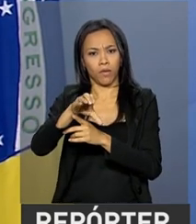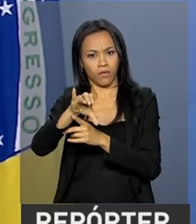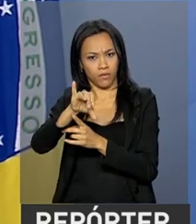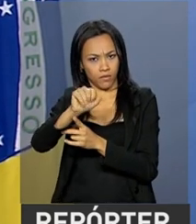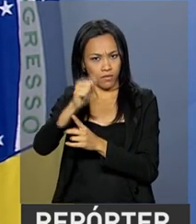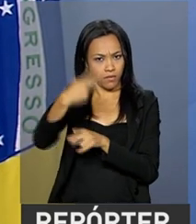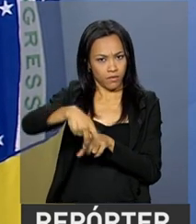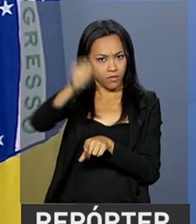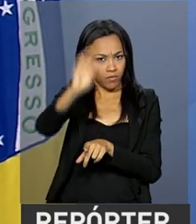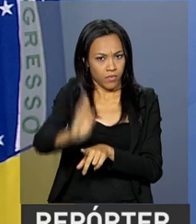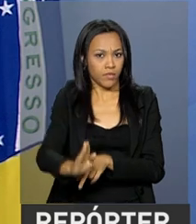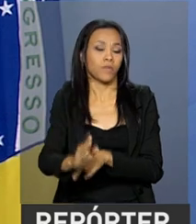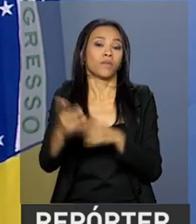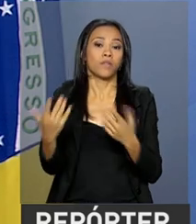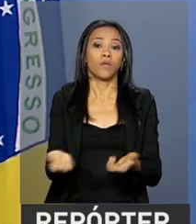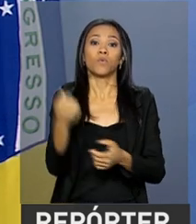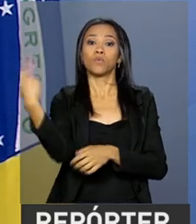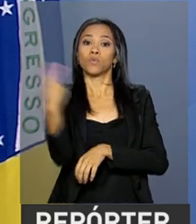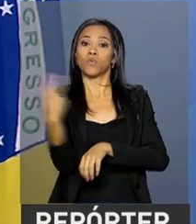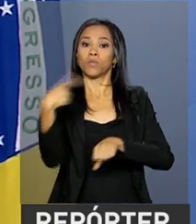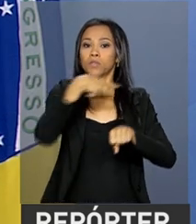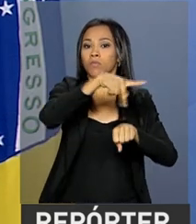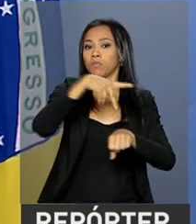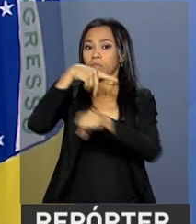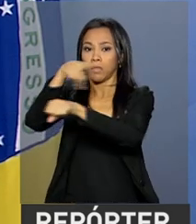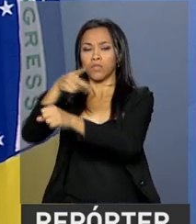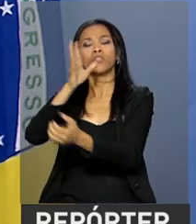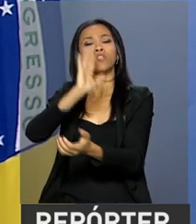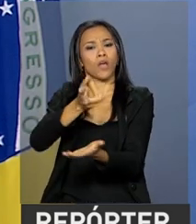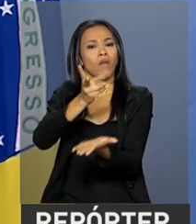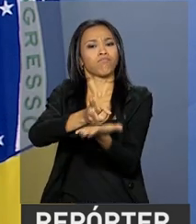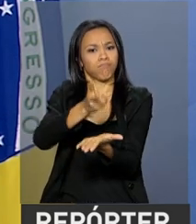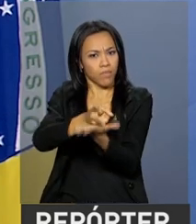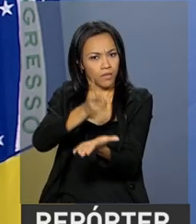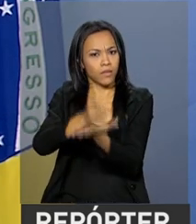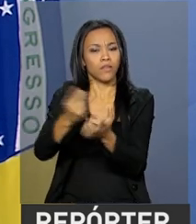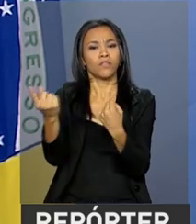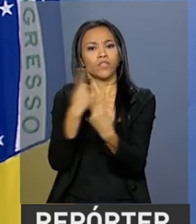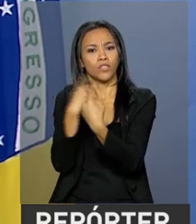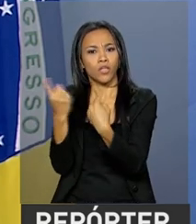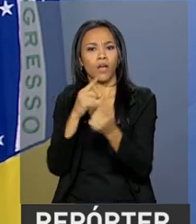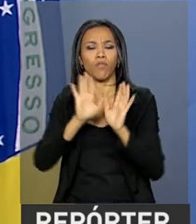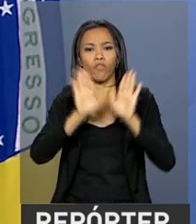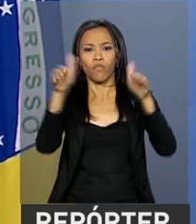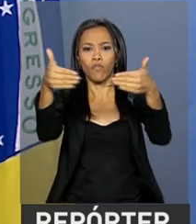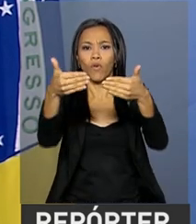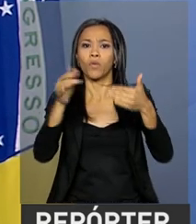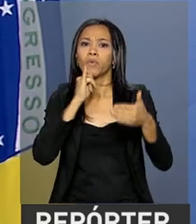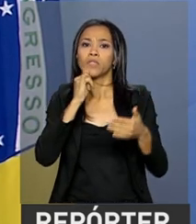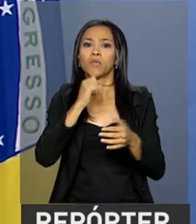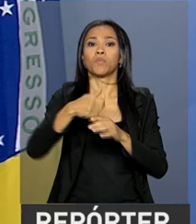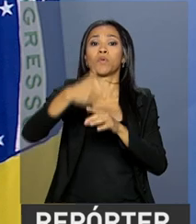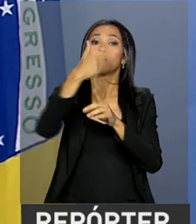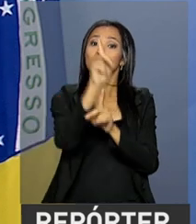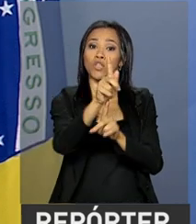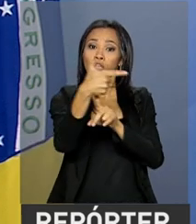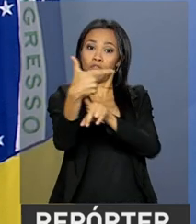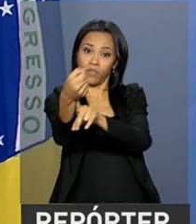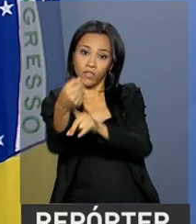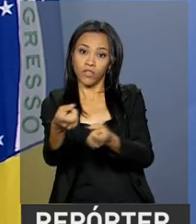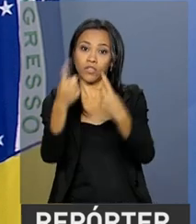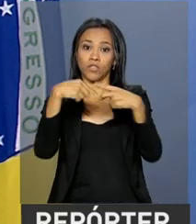multipolar. Os dois países já mantêm diálogo privilegiado em fóruns como o G20 e o